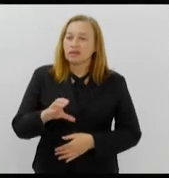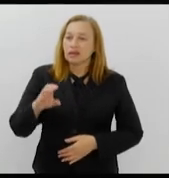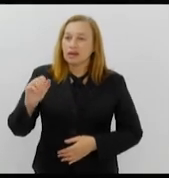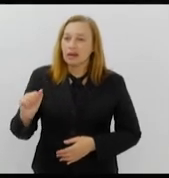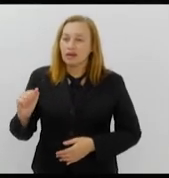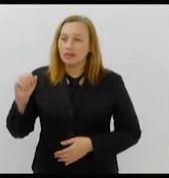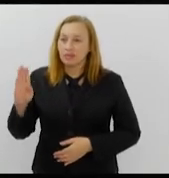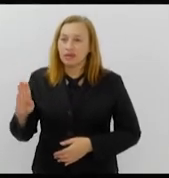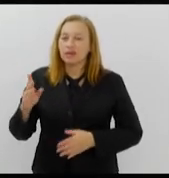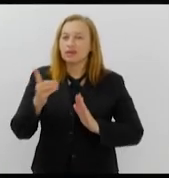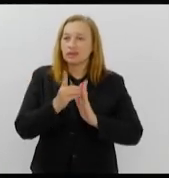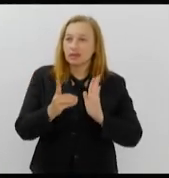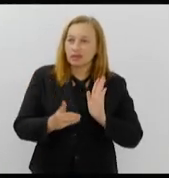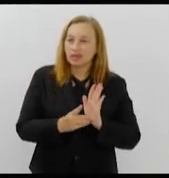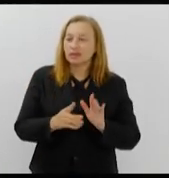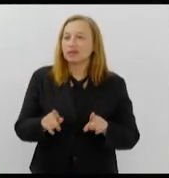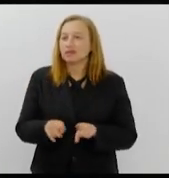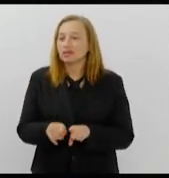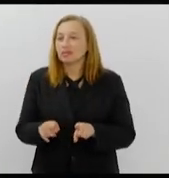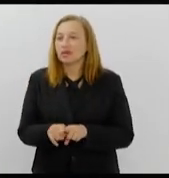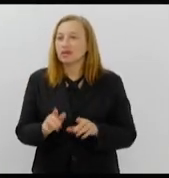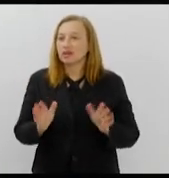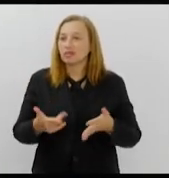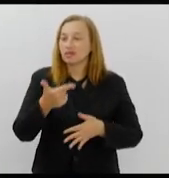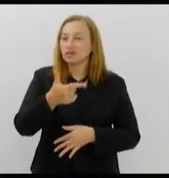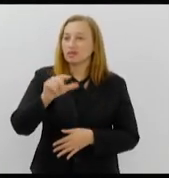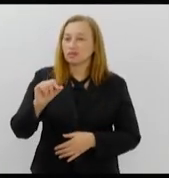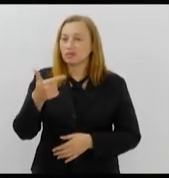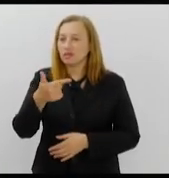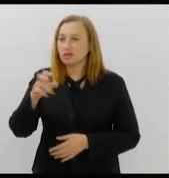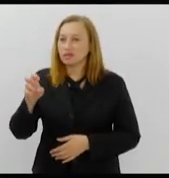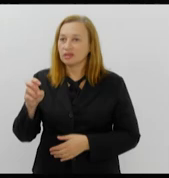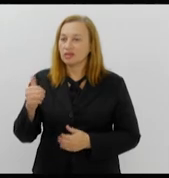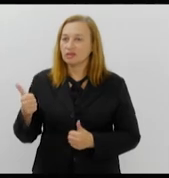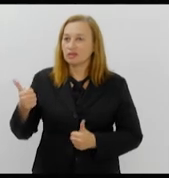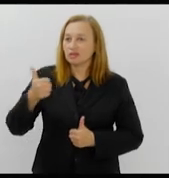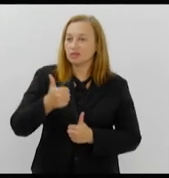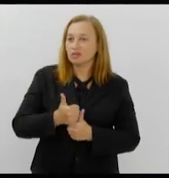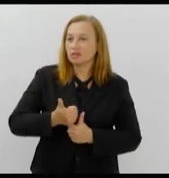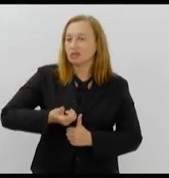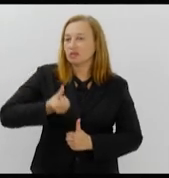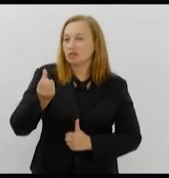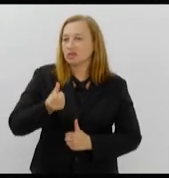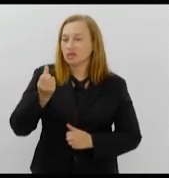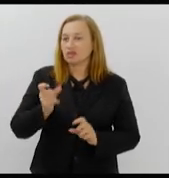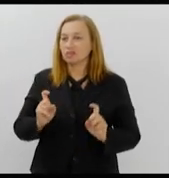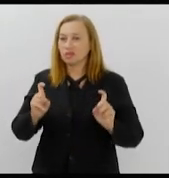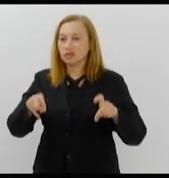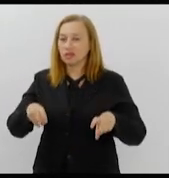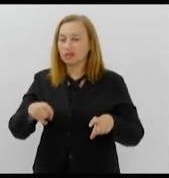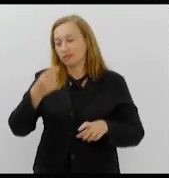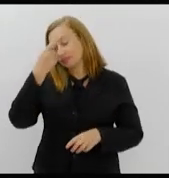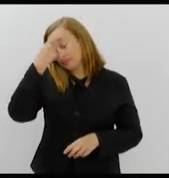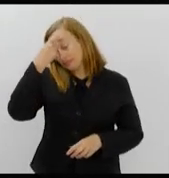do DETRAN, e agora, em 2025, vai assumir o seu 6º mandato.